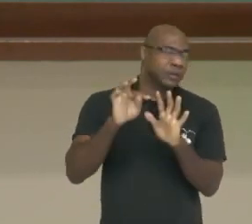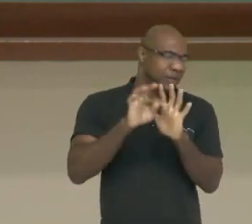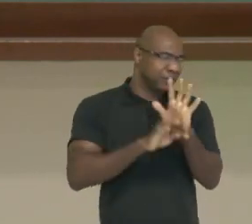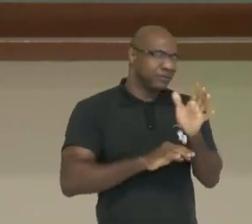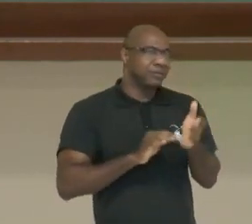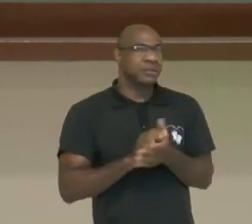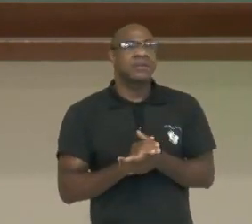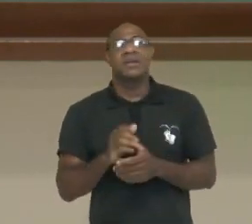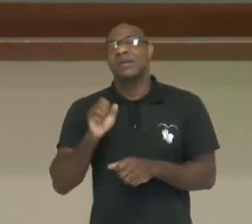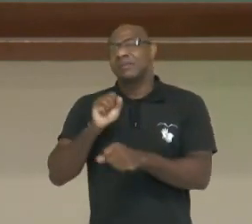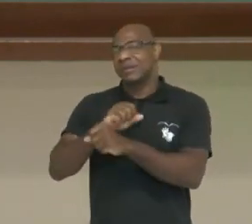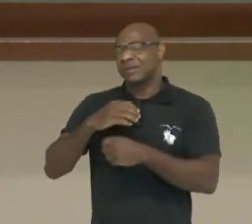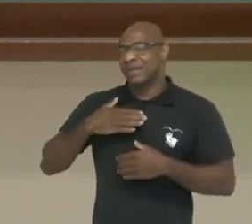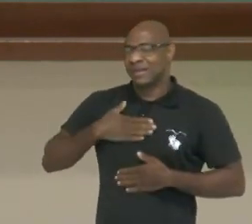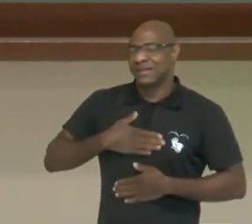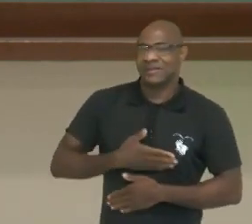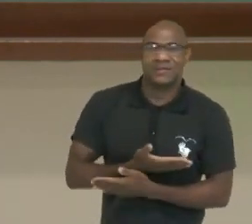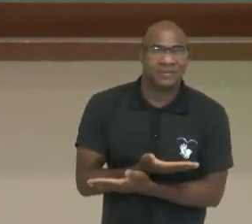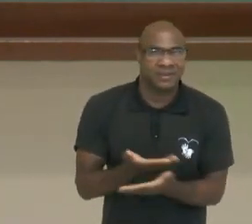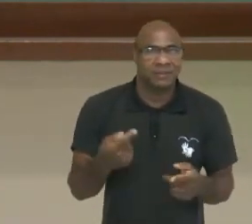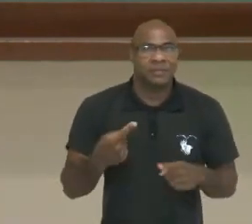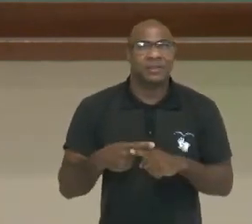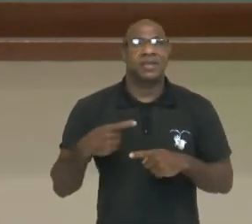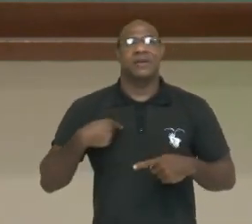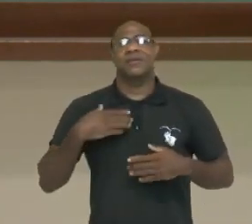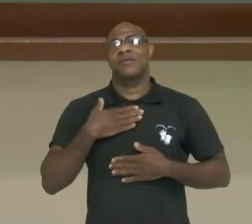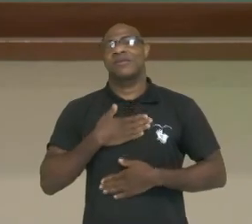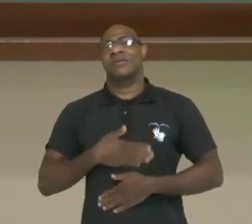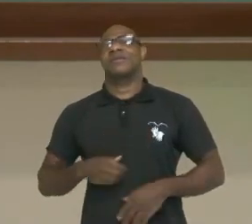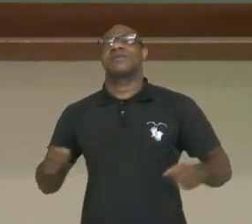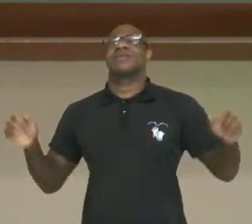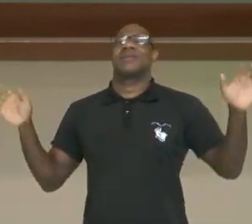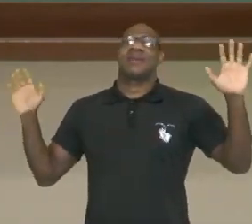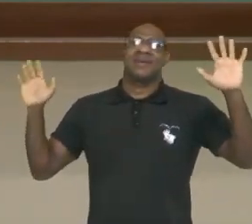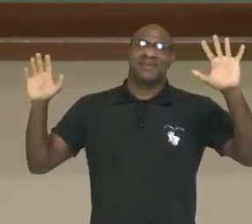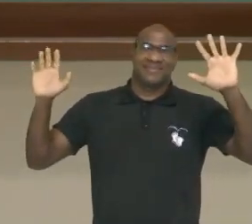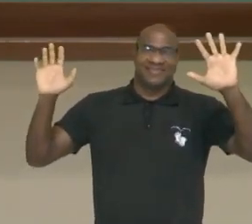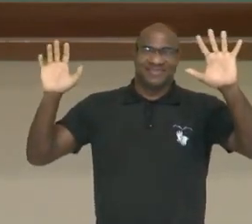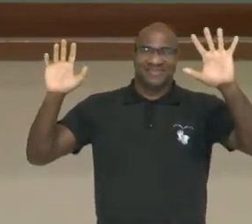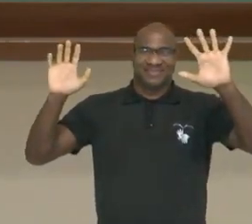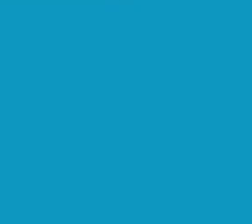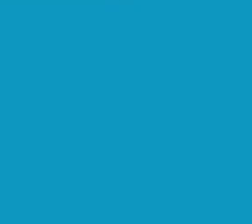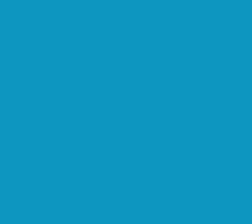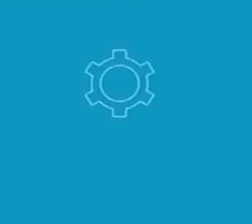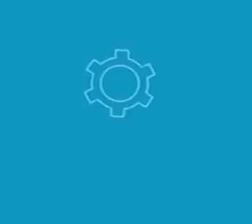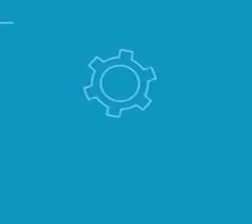Espero que tenham gostado, porque eu gostei e até mais! Tchau! Tchau!